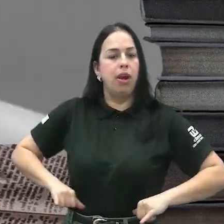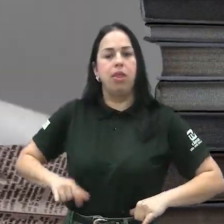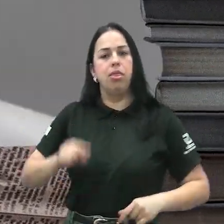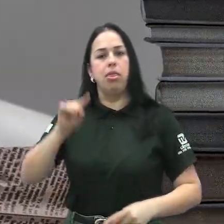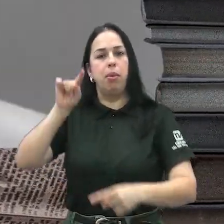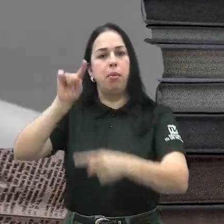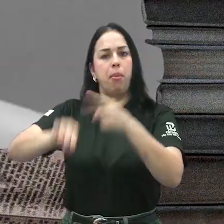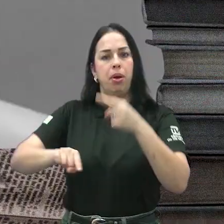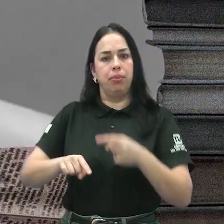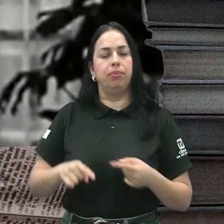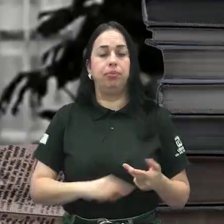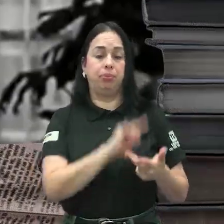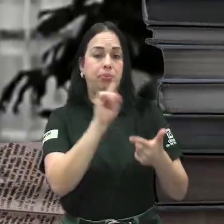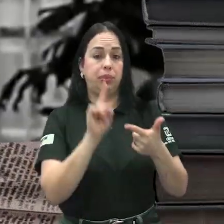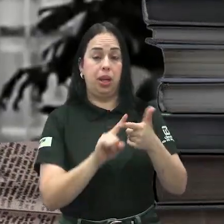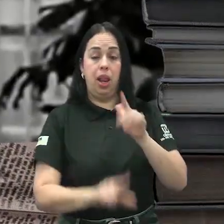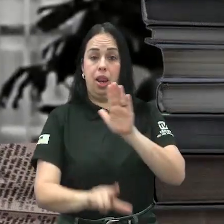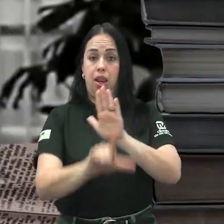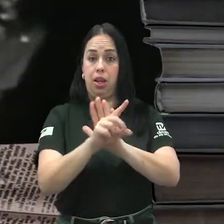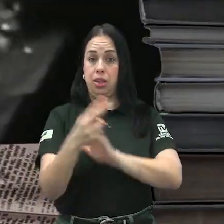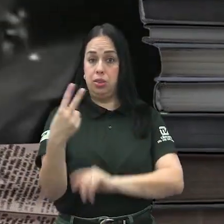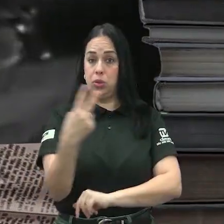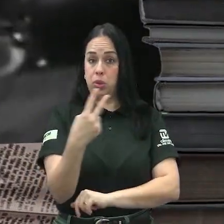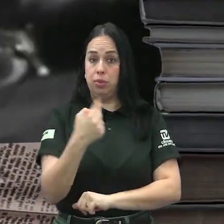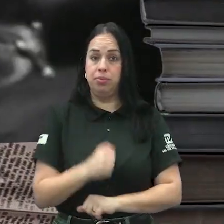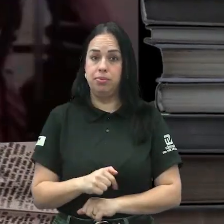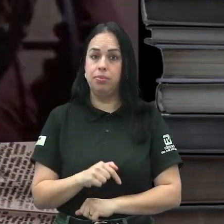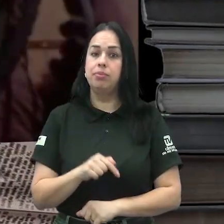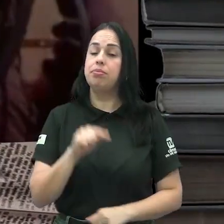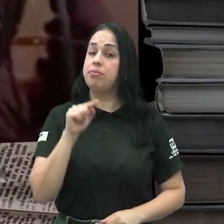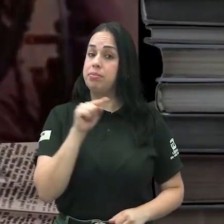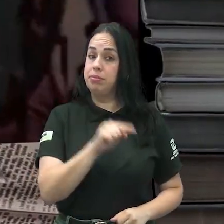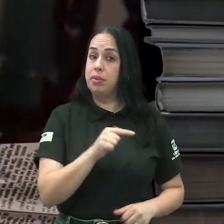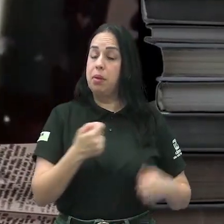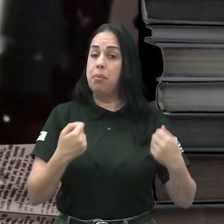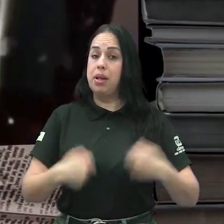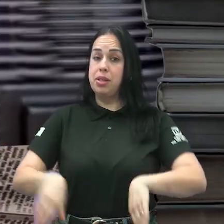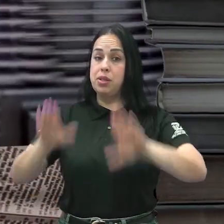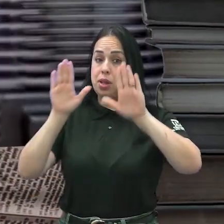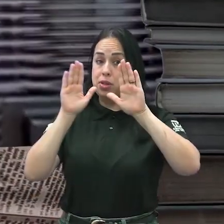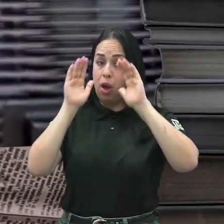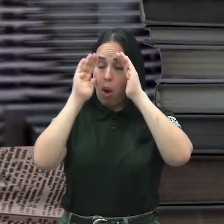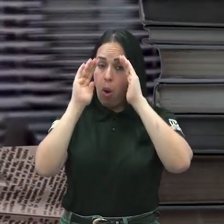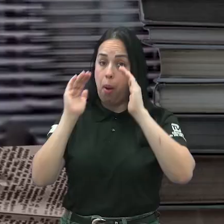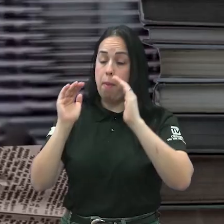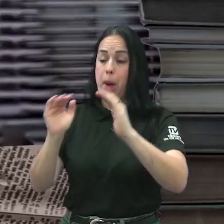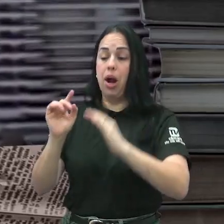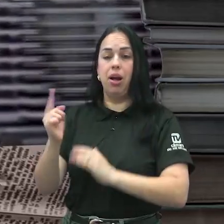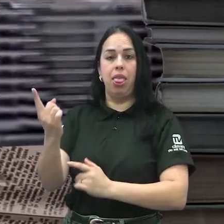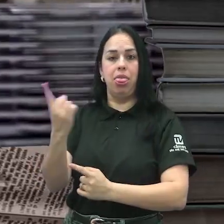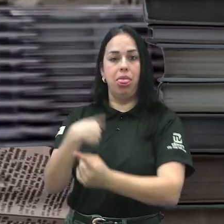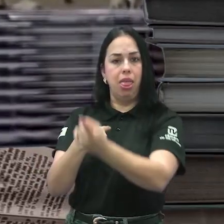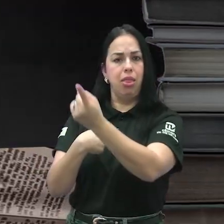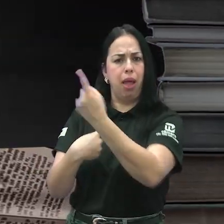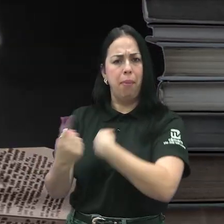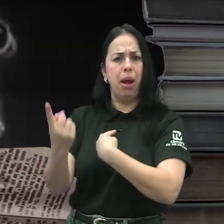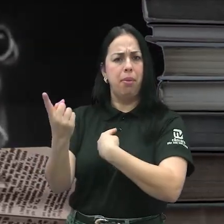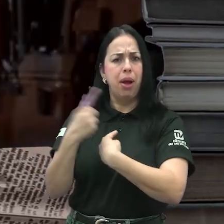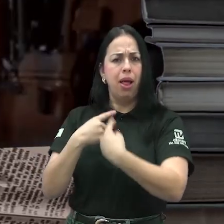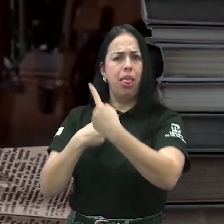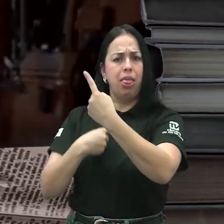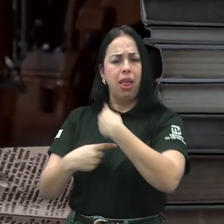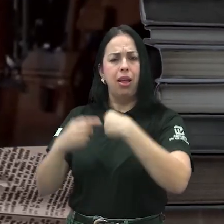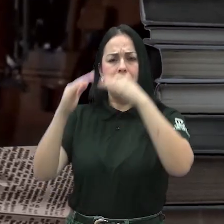mal. Lei número 2. Um robô deve obedecer às ordens dadas por seres